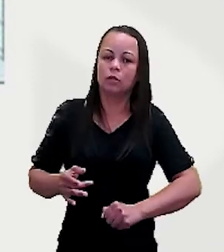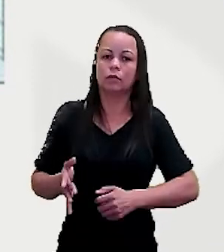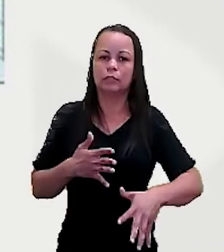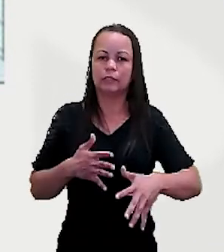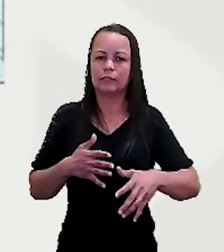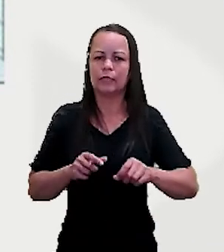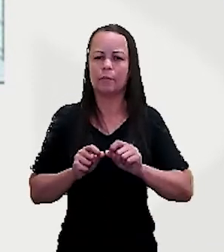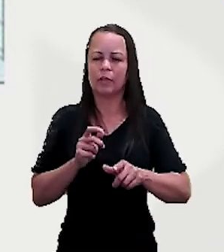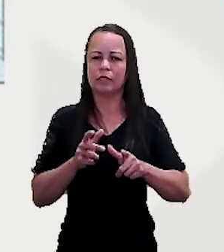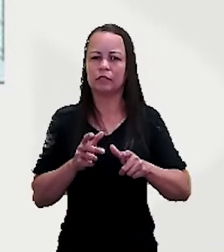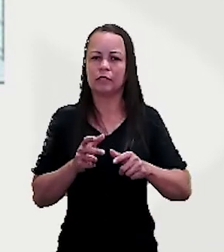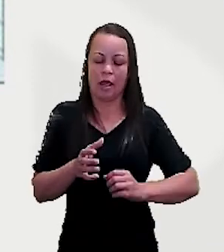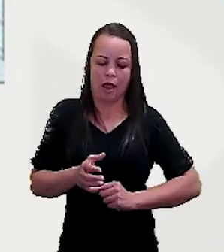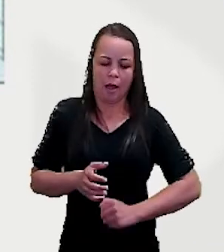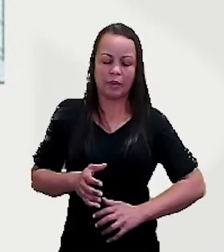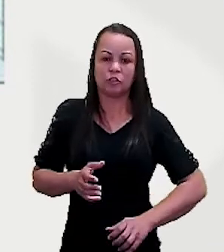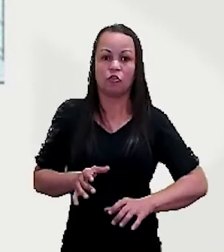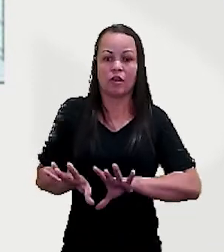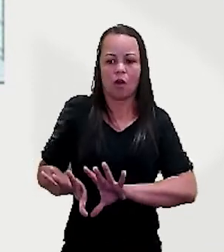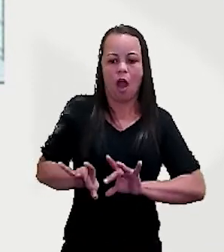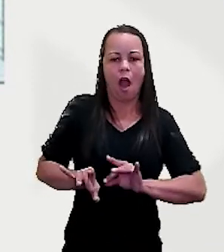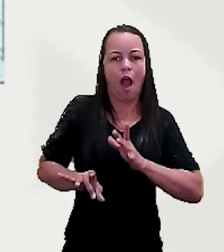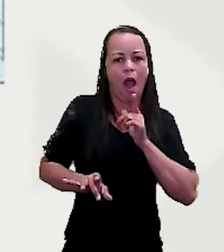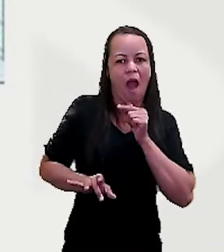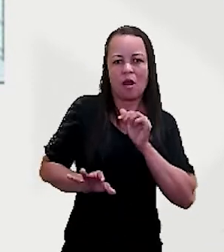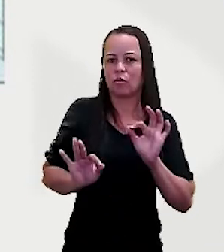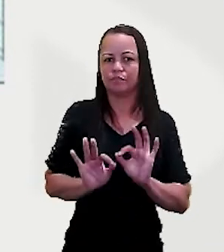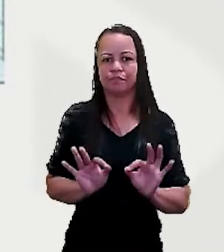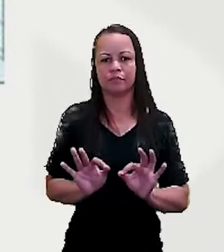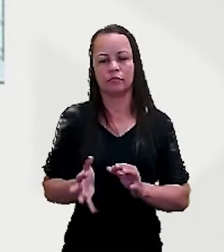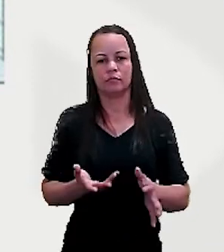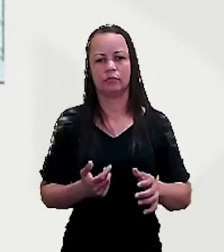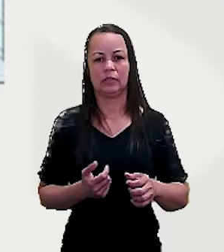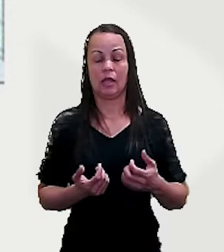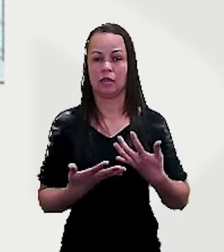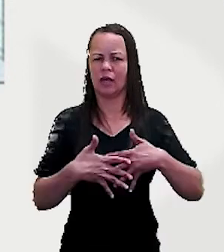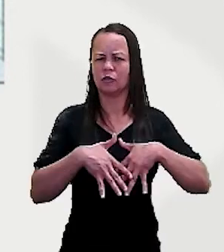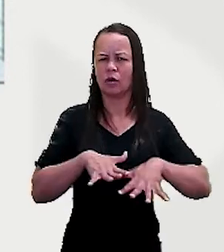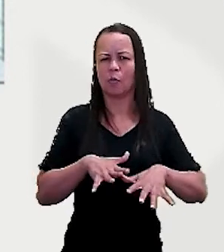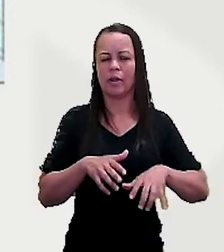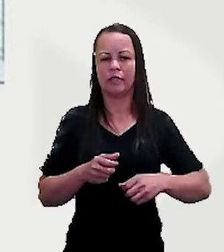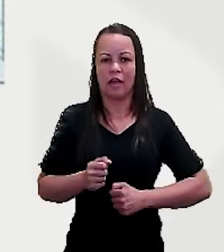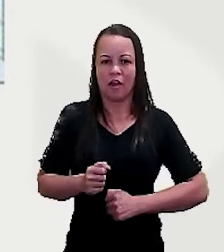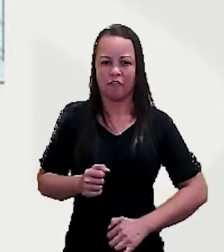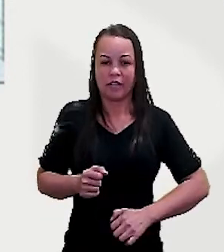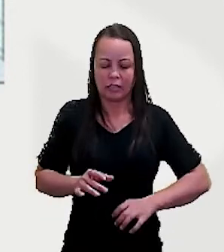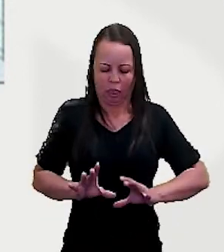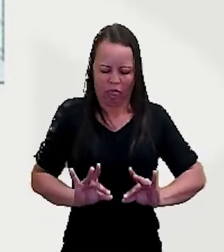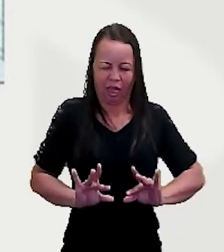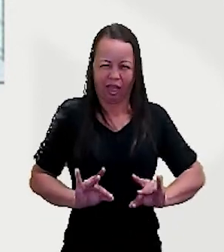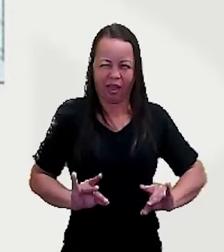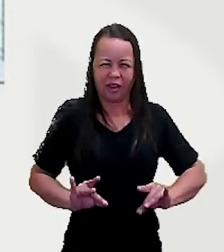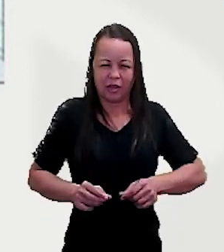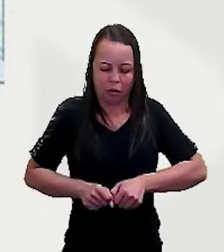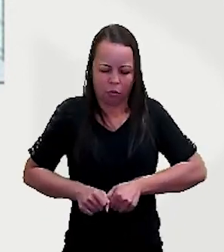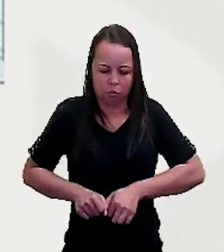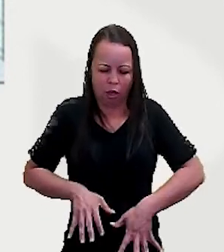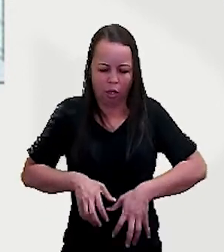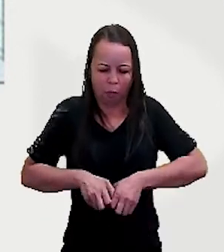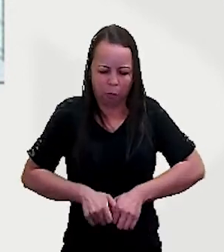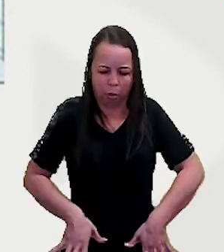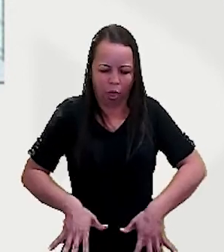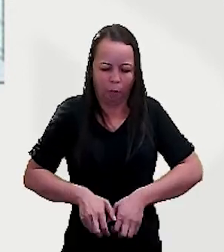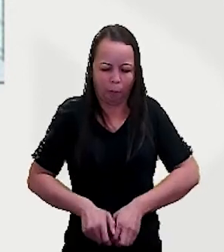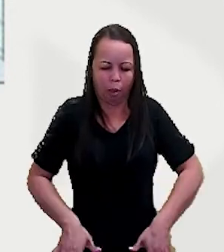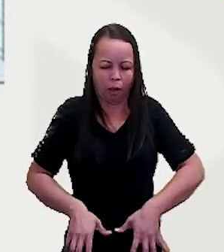permanecer nem ser absorvido água. Naturalmente as fezes saem líquida e a pessoa, acontece o que com